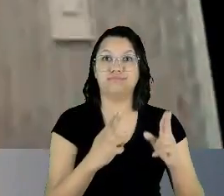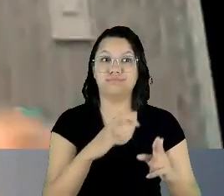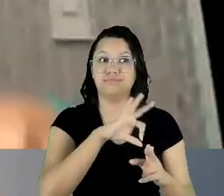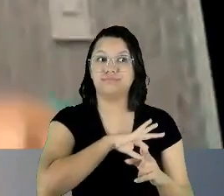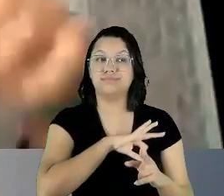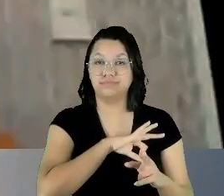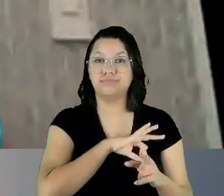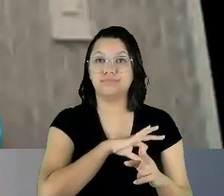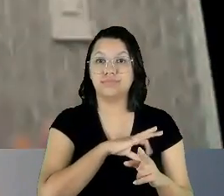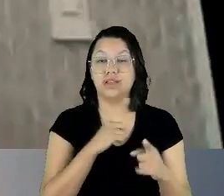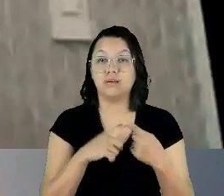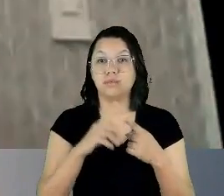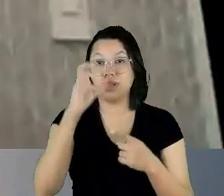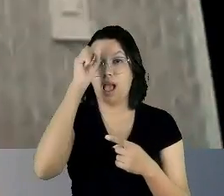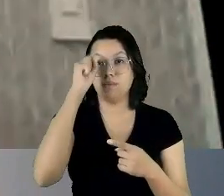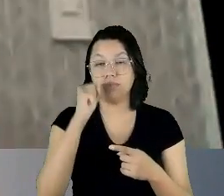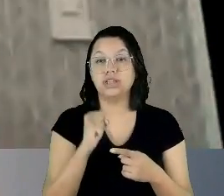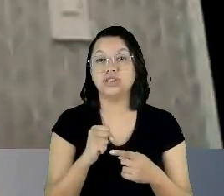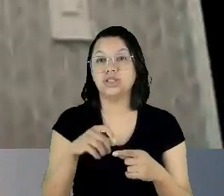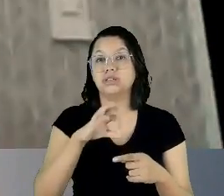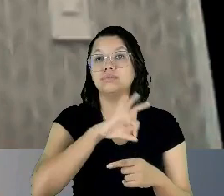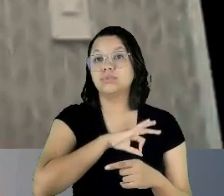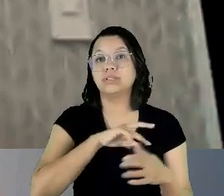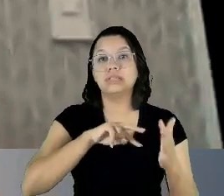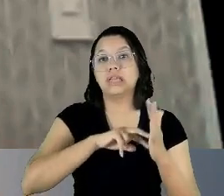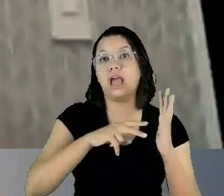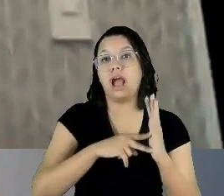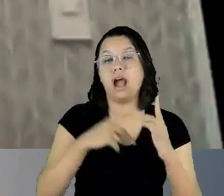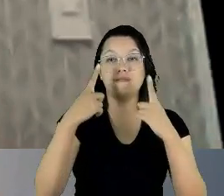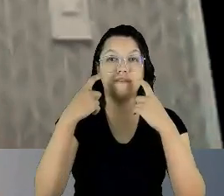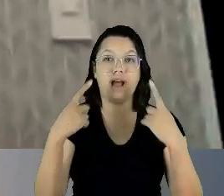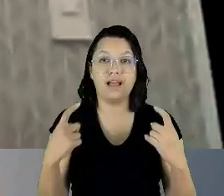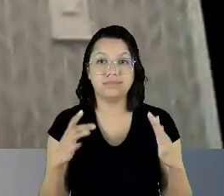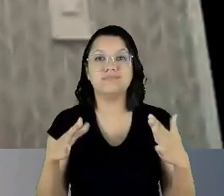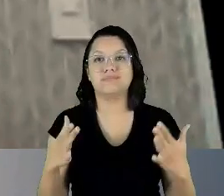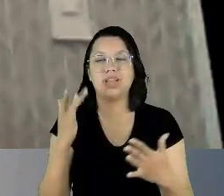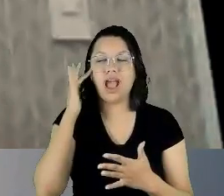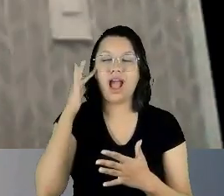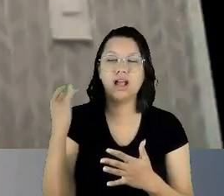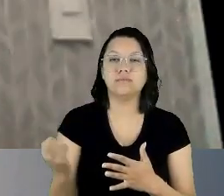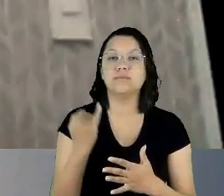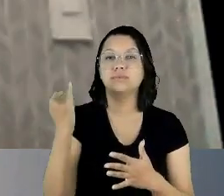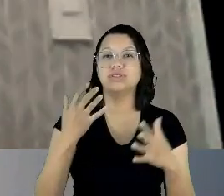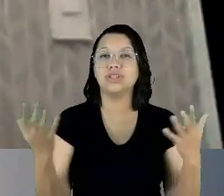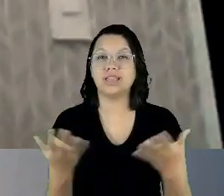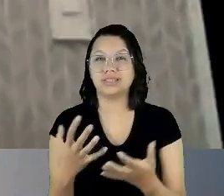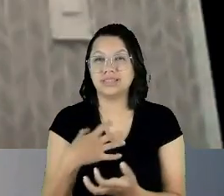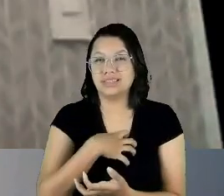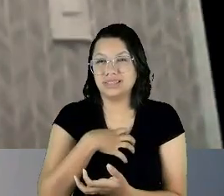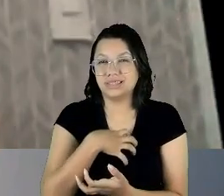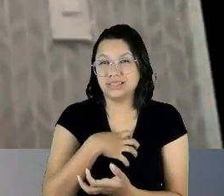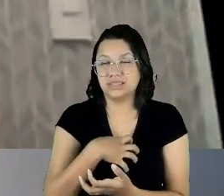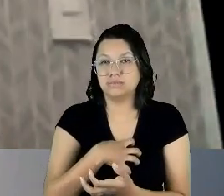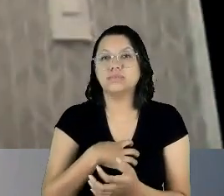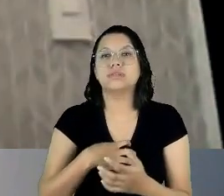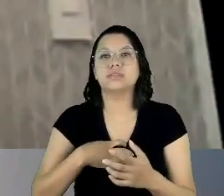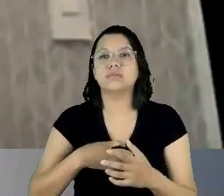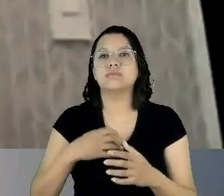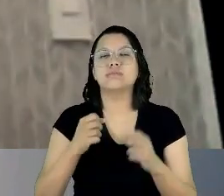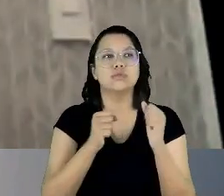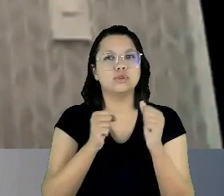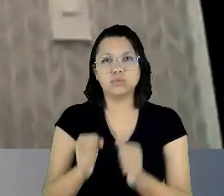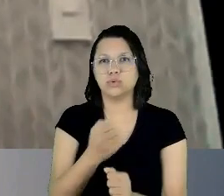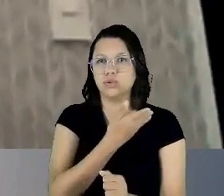porque é isso que elas aprendem, e polícia é sinônimo de violência. Então, eu acho muito importante essa sensibilização dos poderes